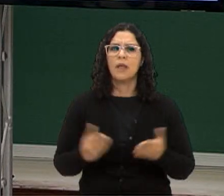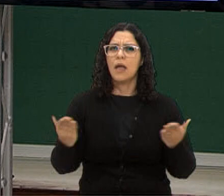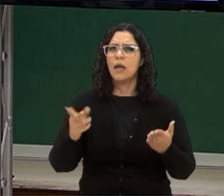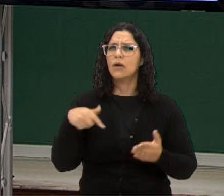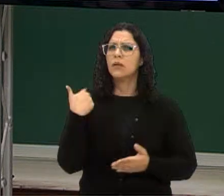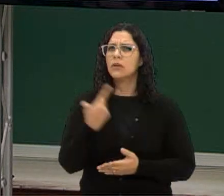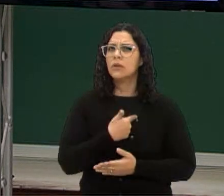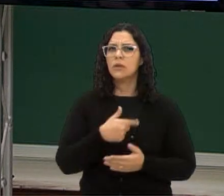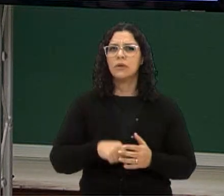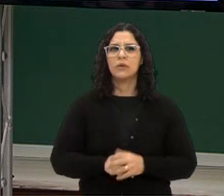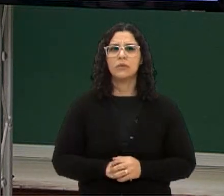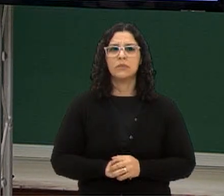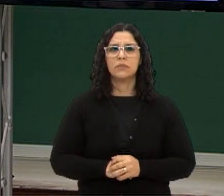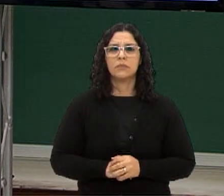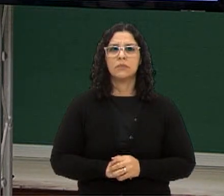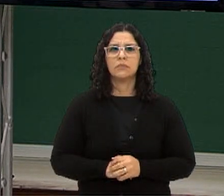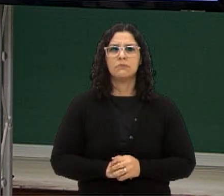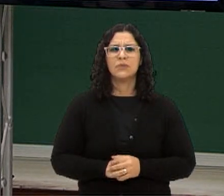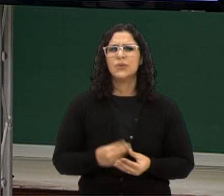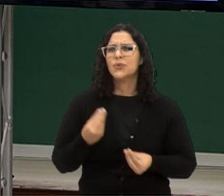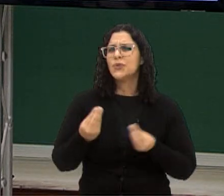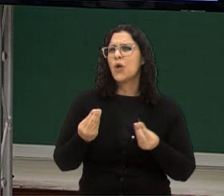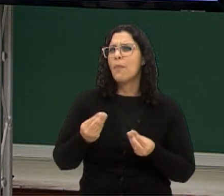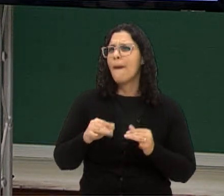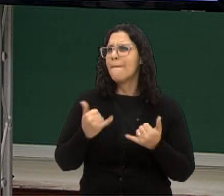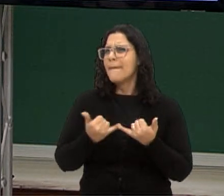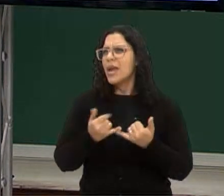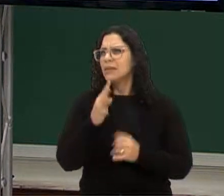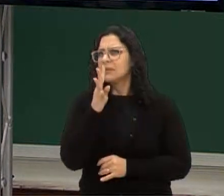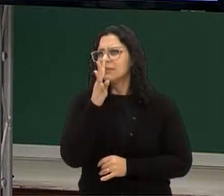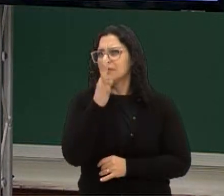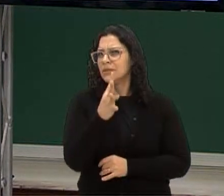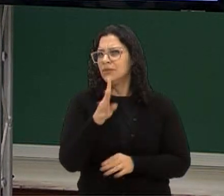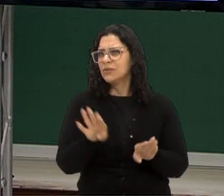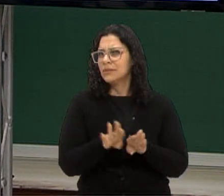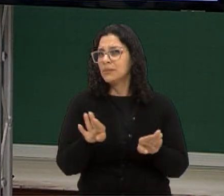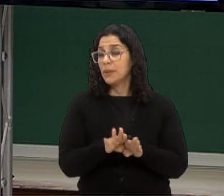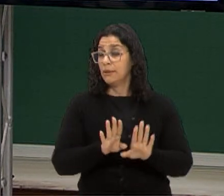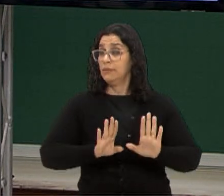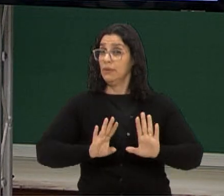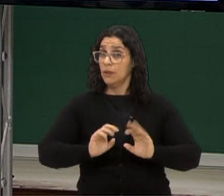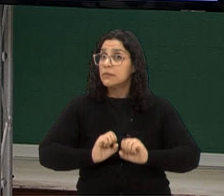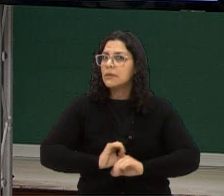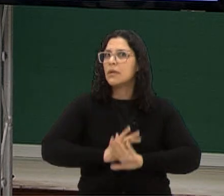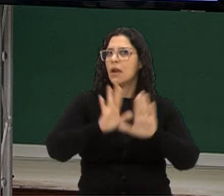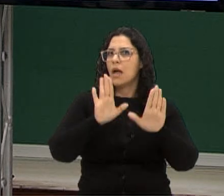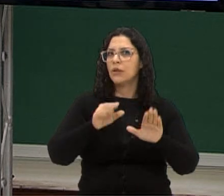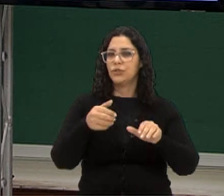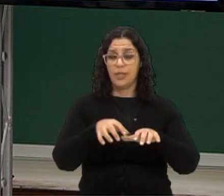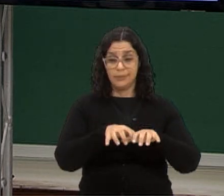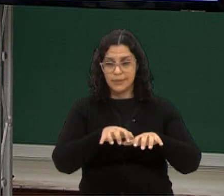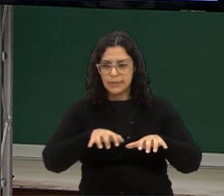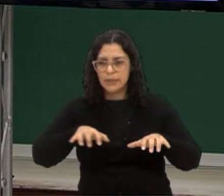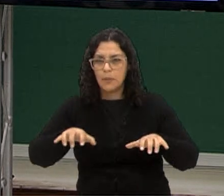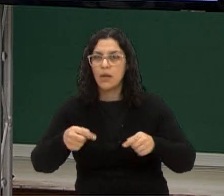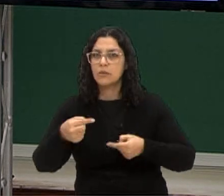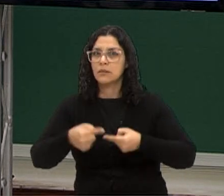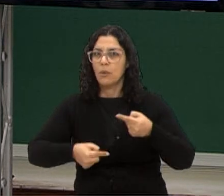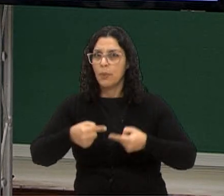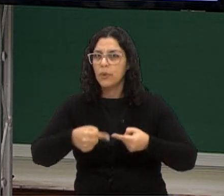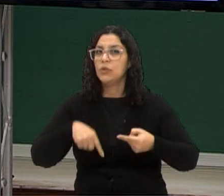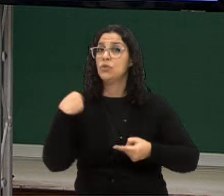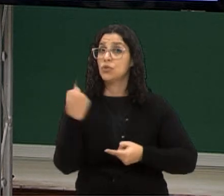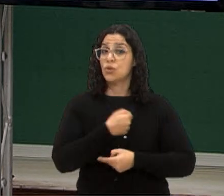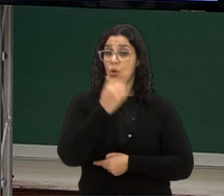Vamos de uma maneira crítica aqui. Claro que a separação política permitiu fazer